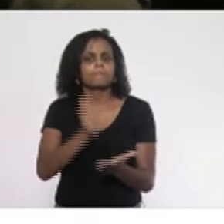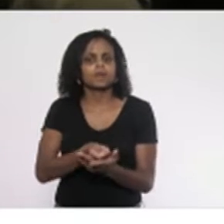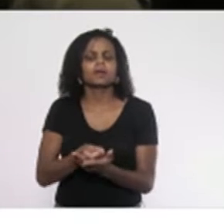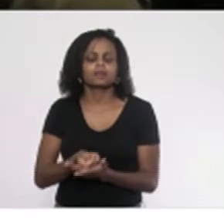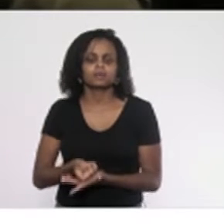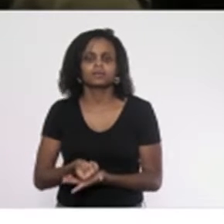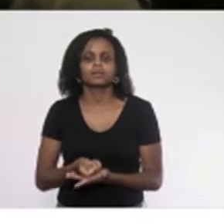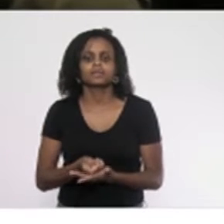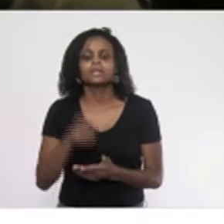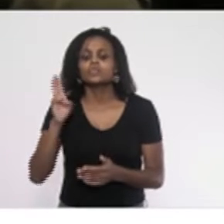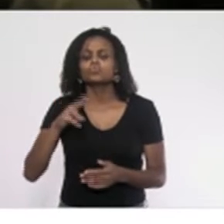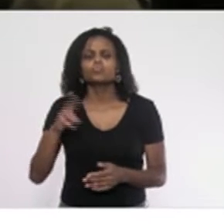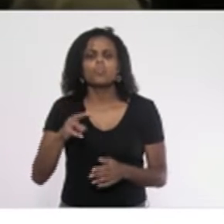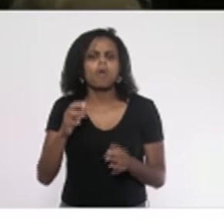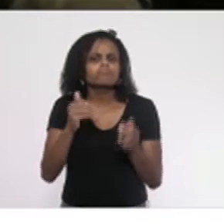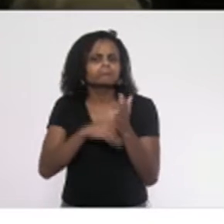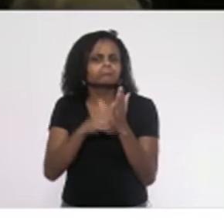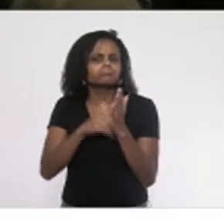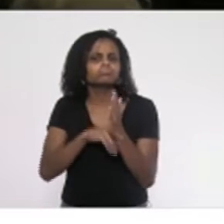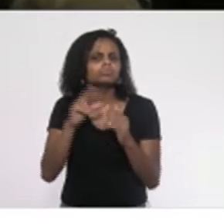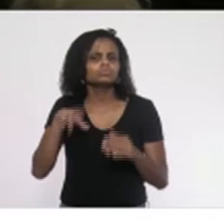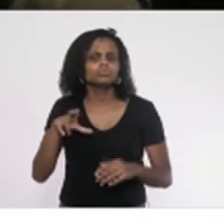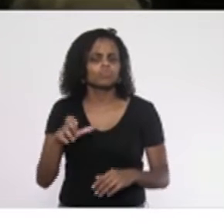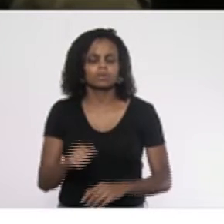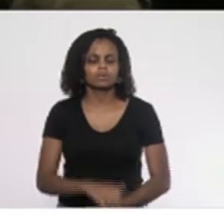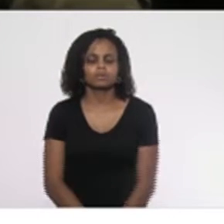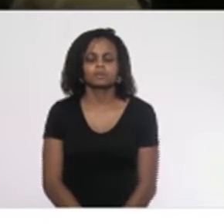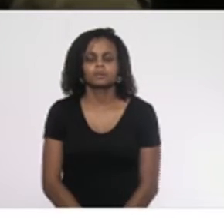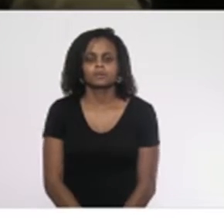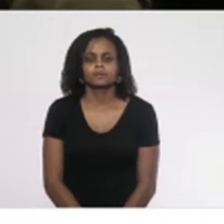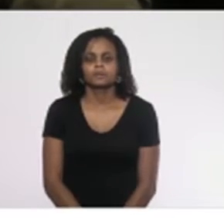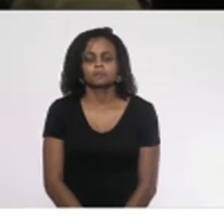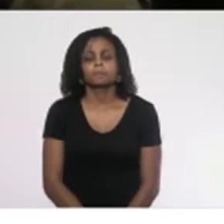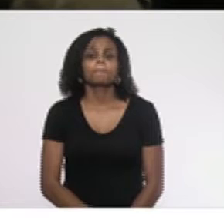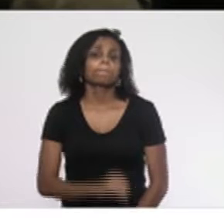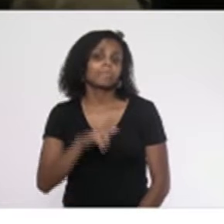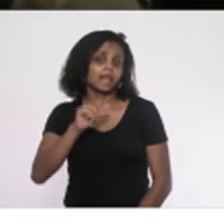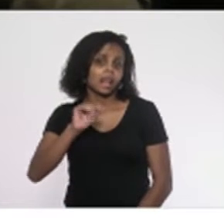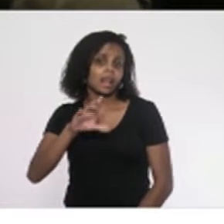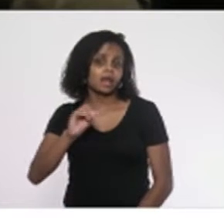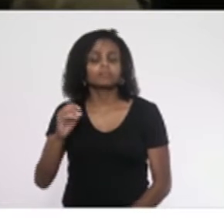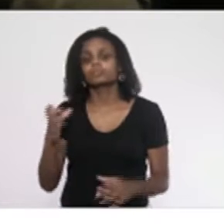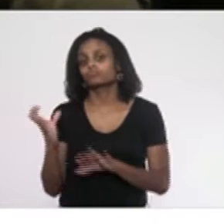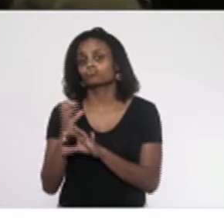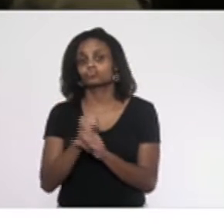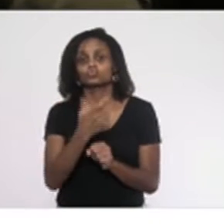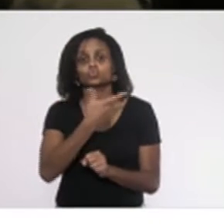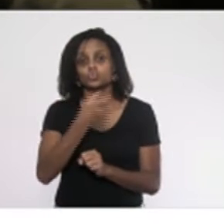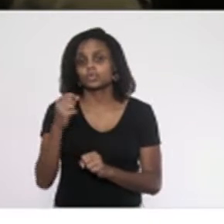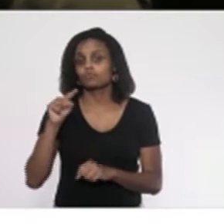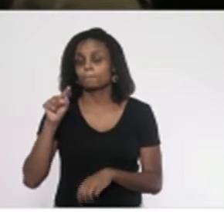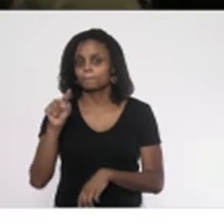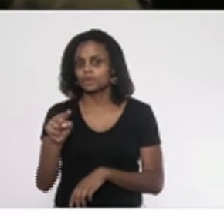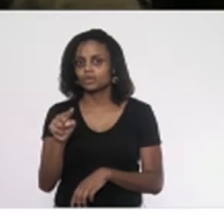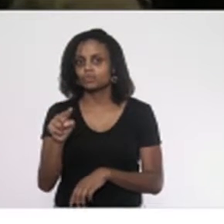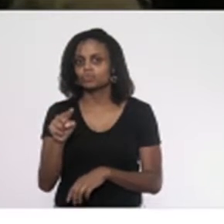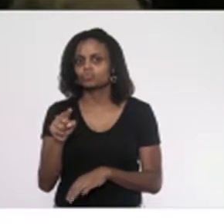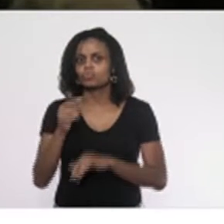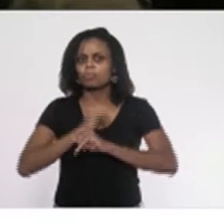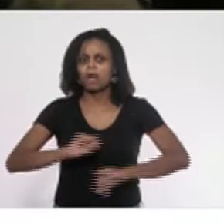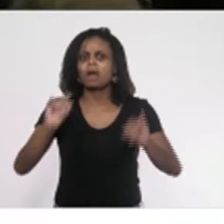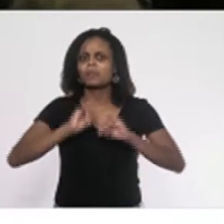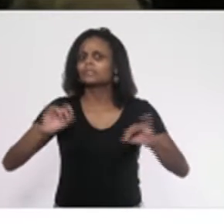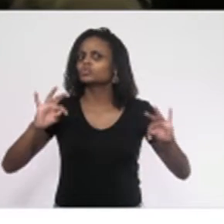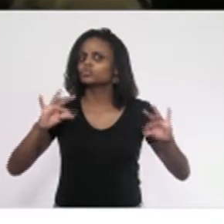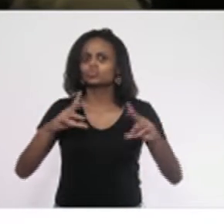teve sigilo sobre isso. É claro que os 200 mil não dá para publicizar sobre